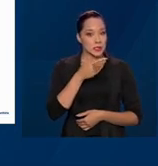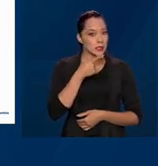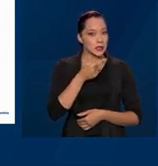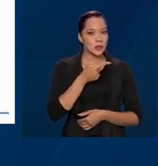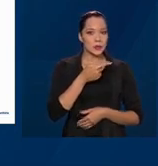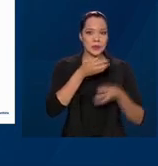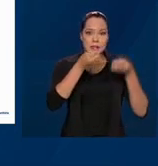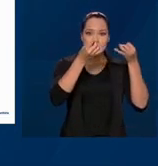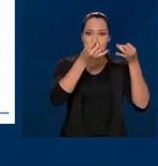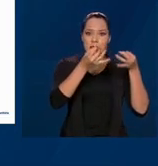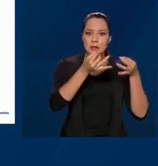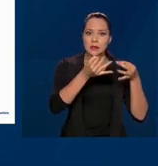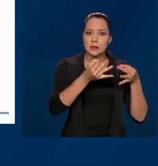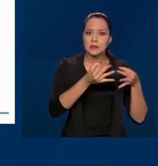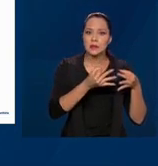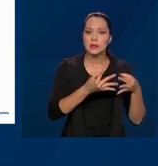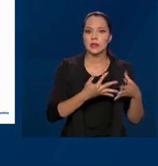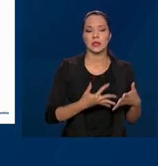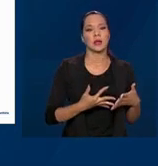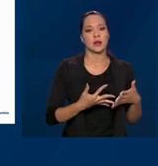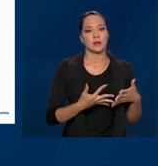toda